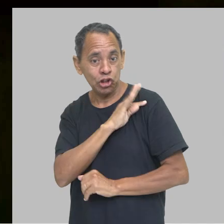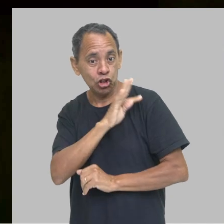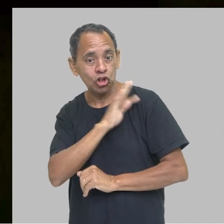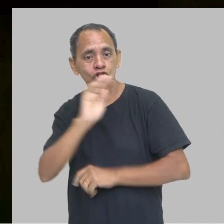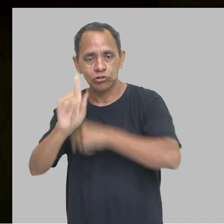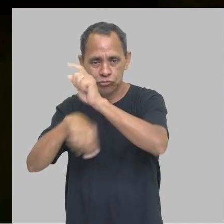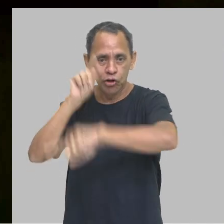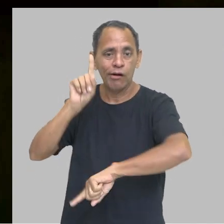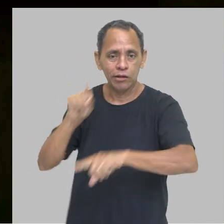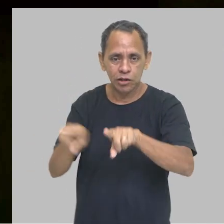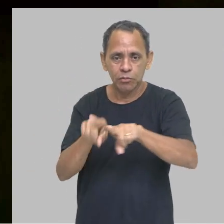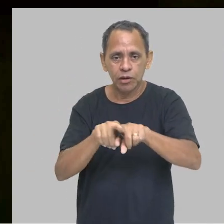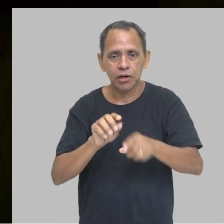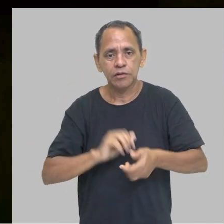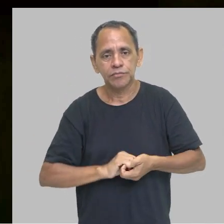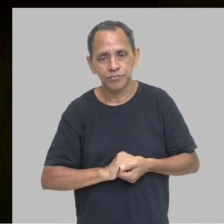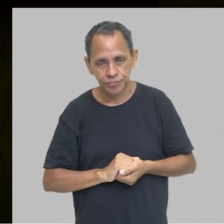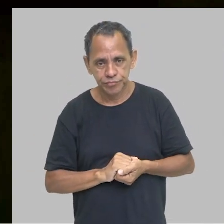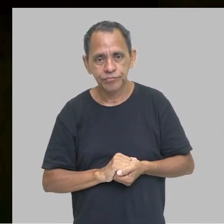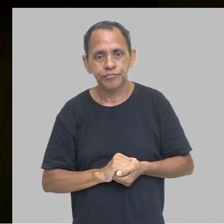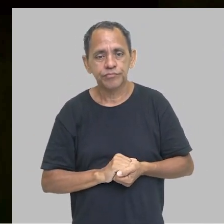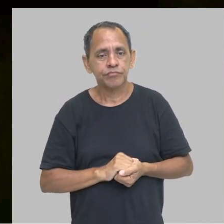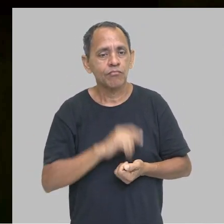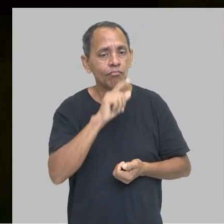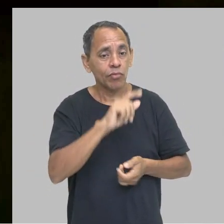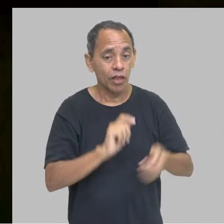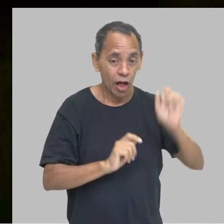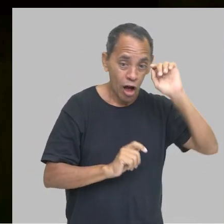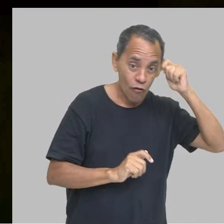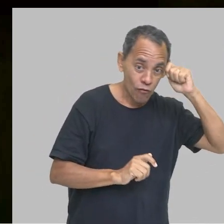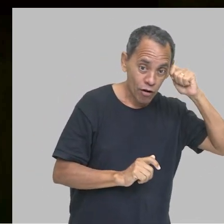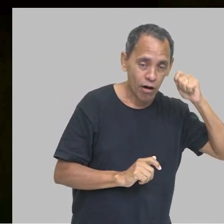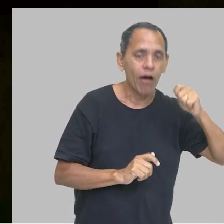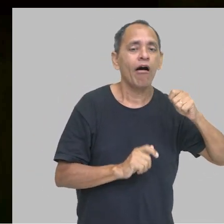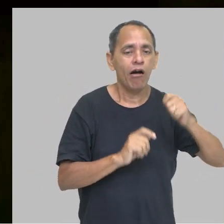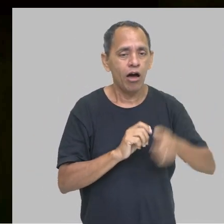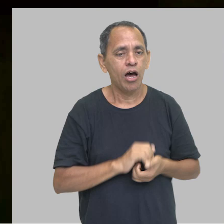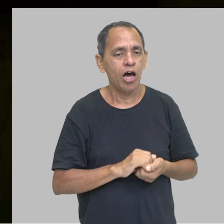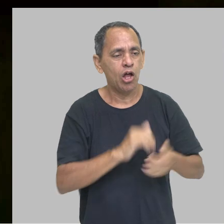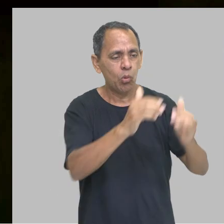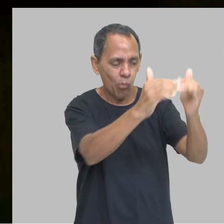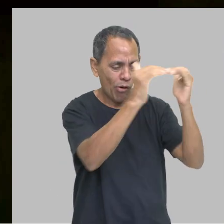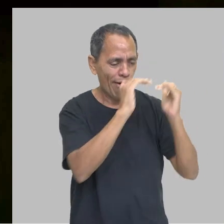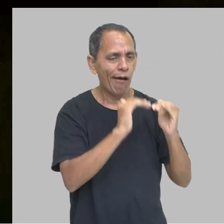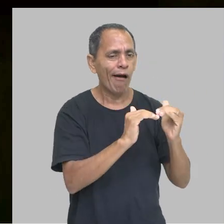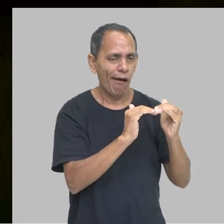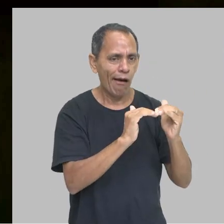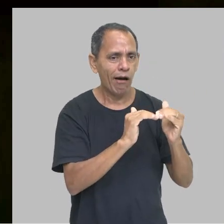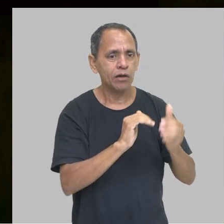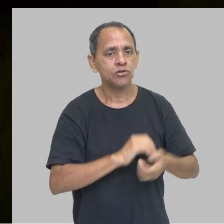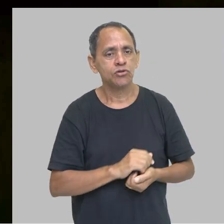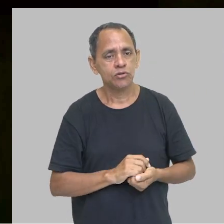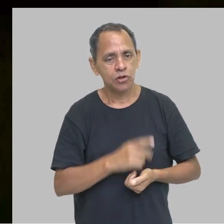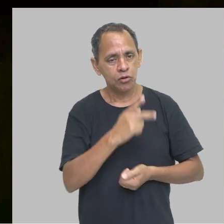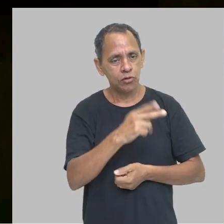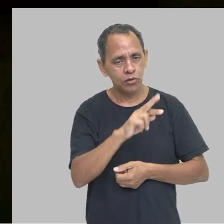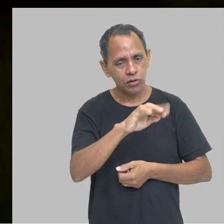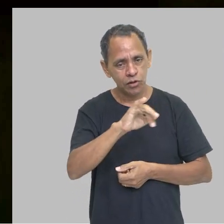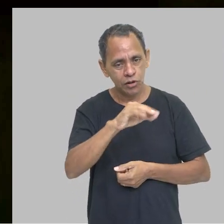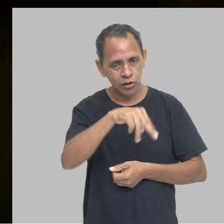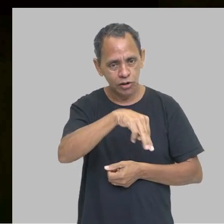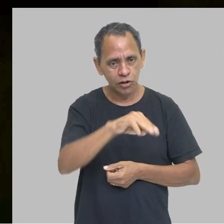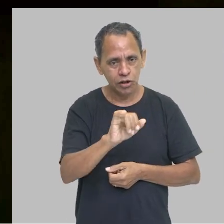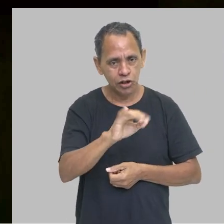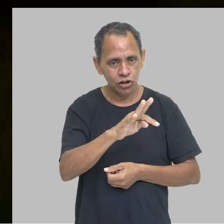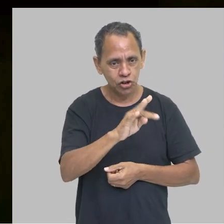dizia o seguinte, ora, os africanos são subdesenvolvidos, são uma civilização primitiva. E a